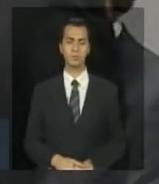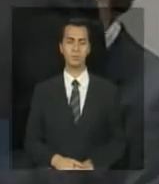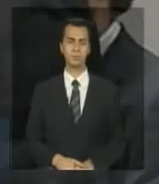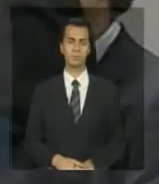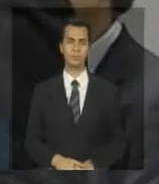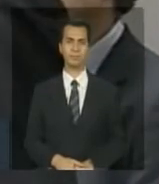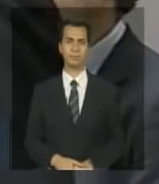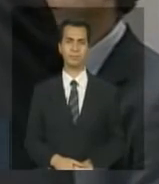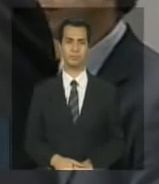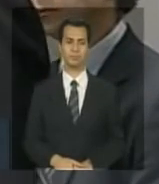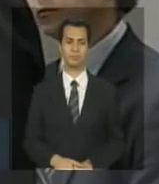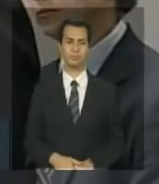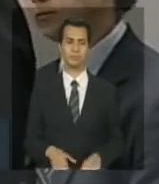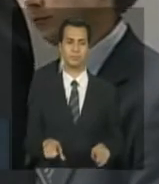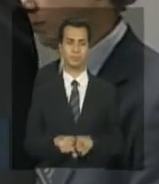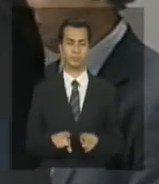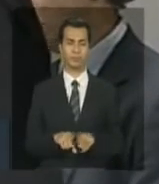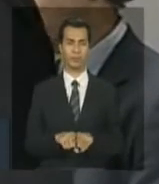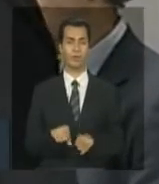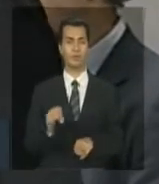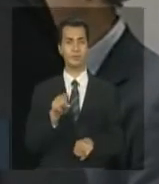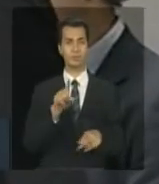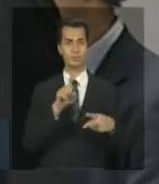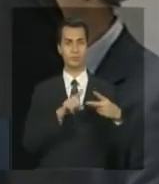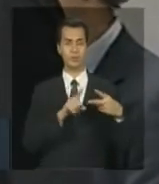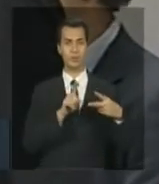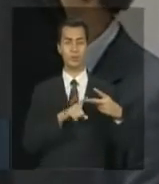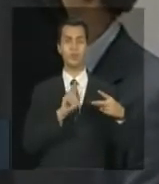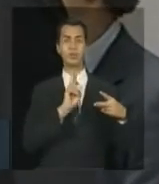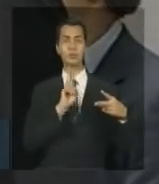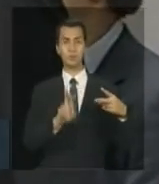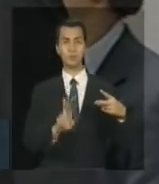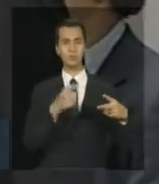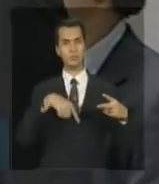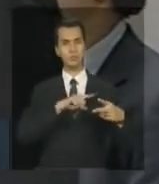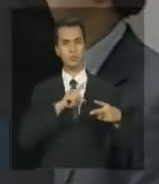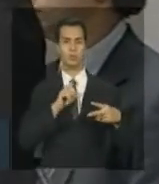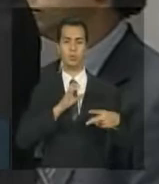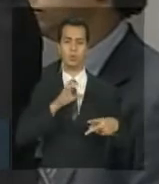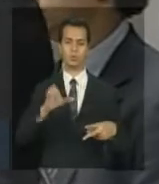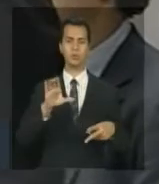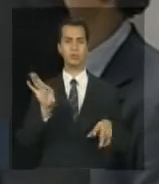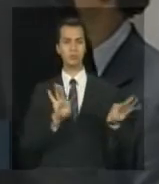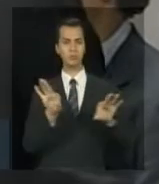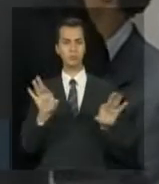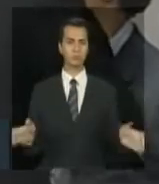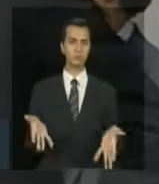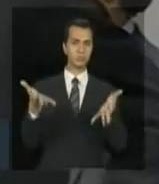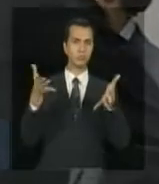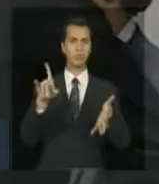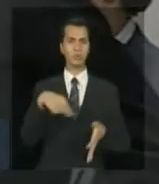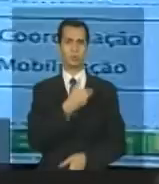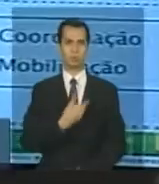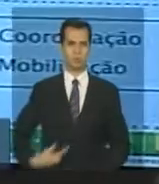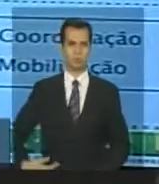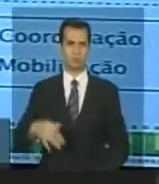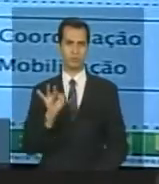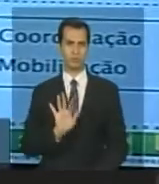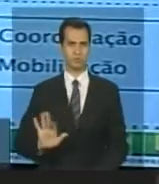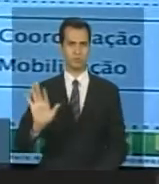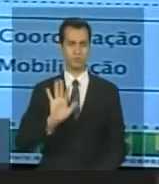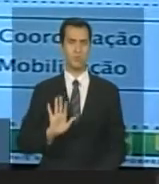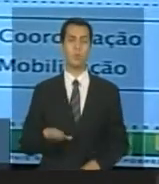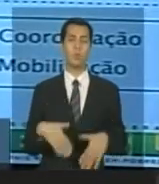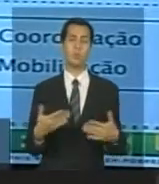e na parte de resposta a gente acorda acordar e mobiliza o esforço Federal próximo ou seja o cenário